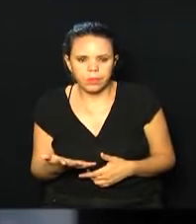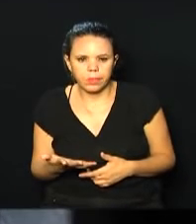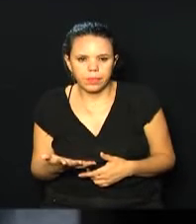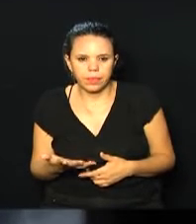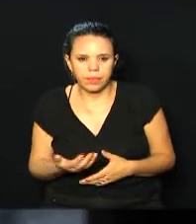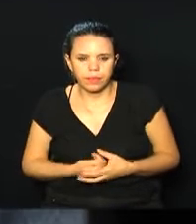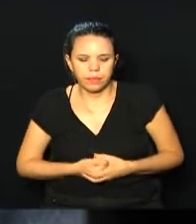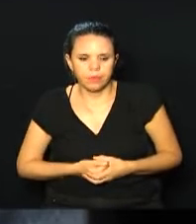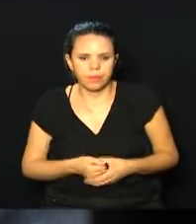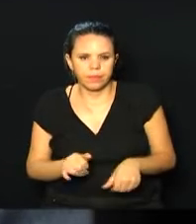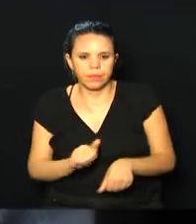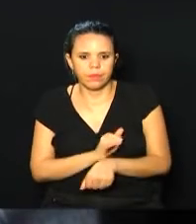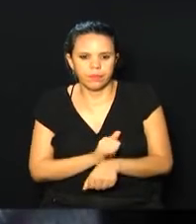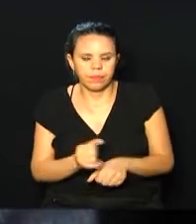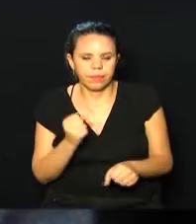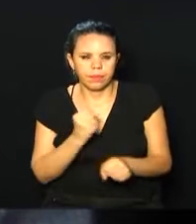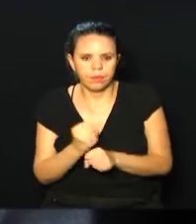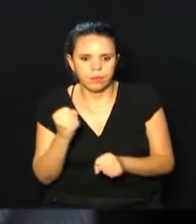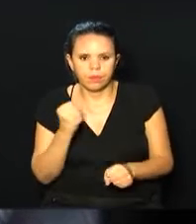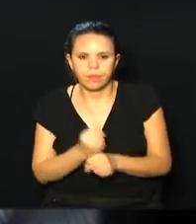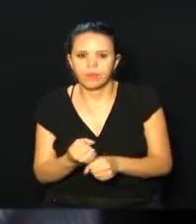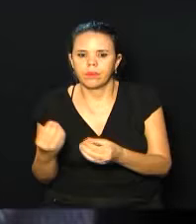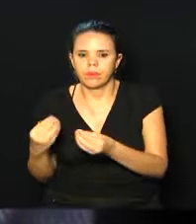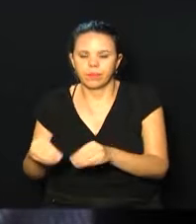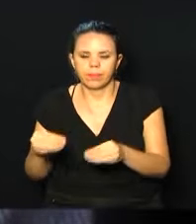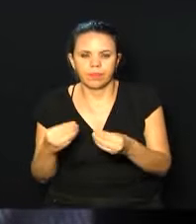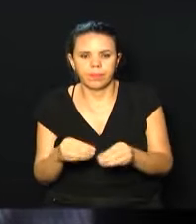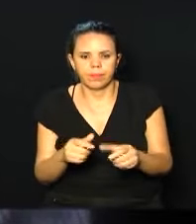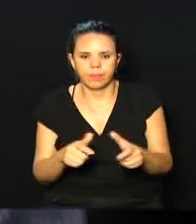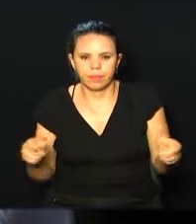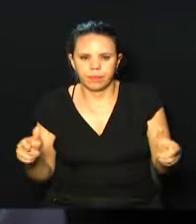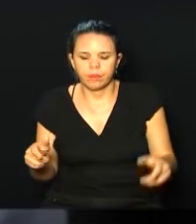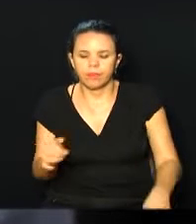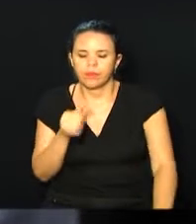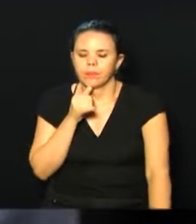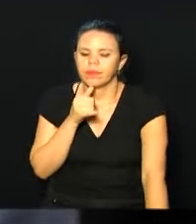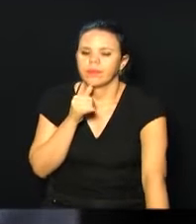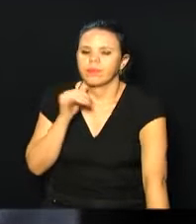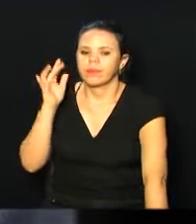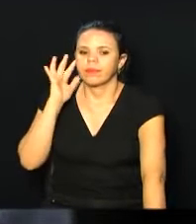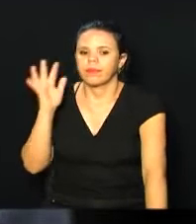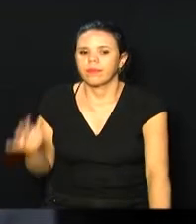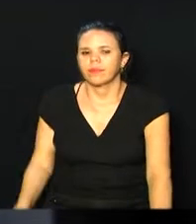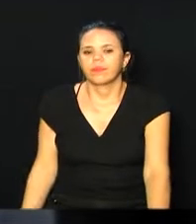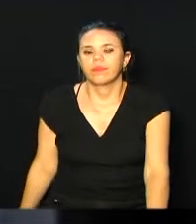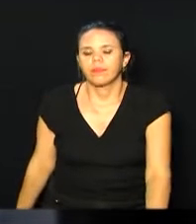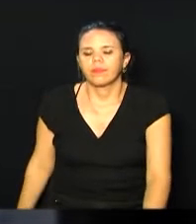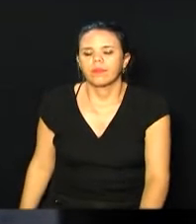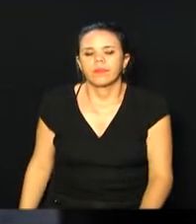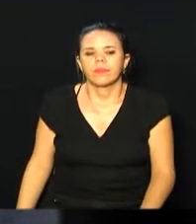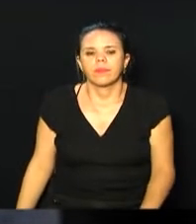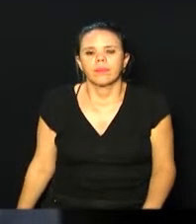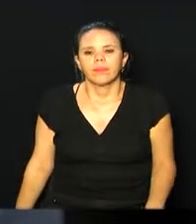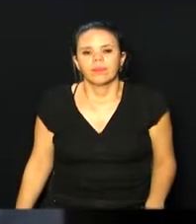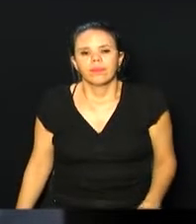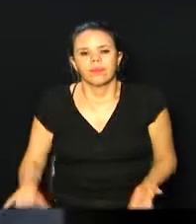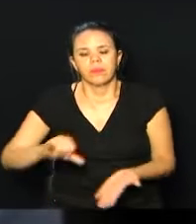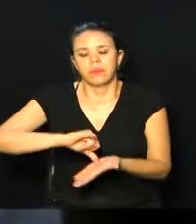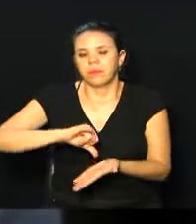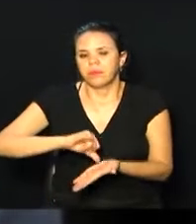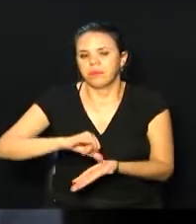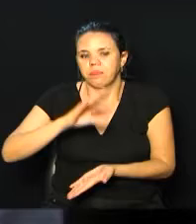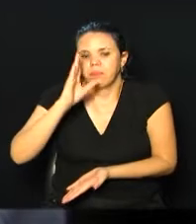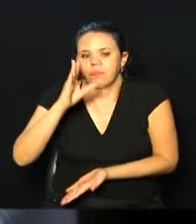fazer. São obras de grande impacto. Você imagina executar obras nessas regiões da cidade. Estou falando da região central,